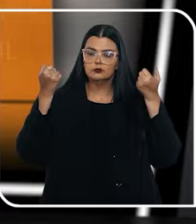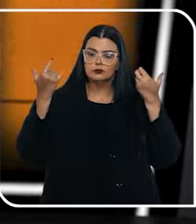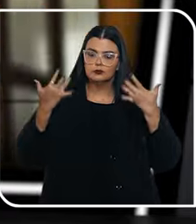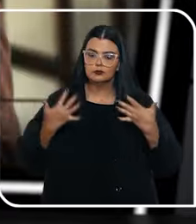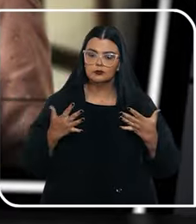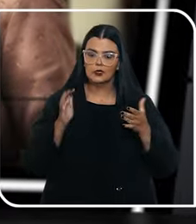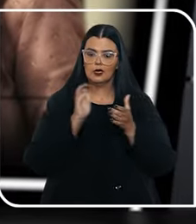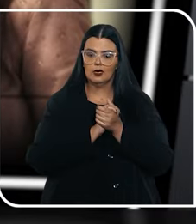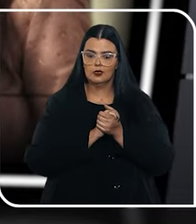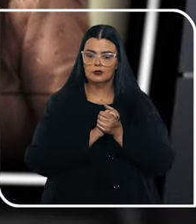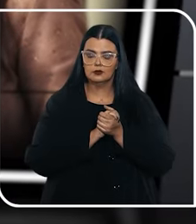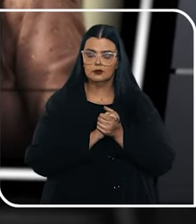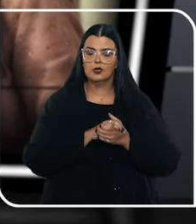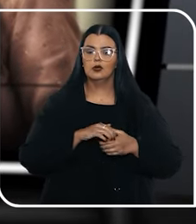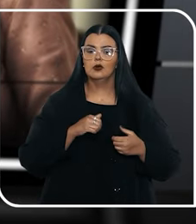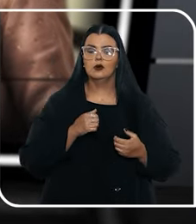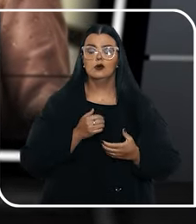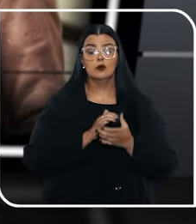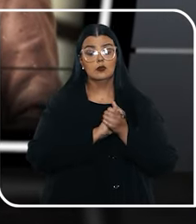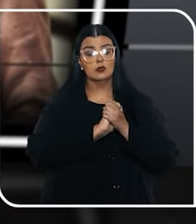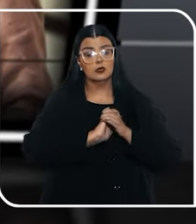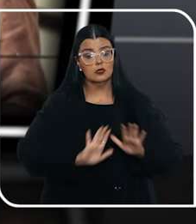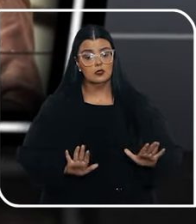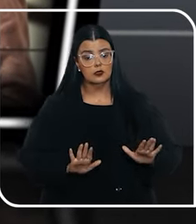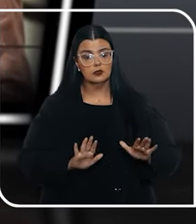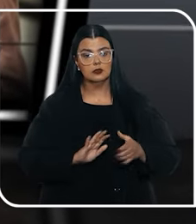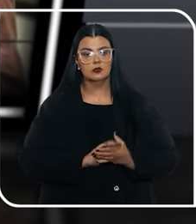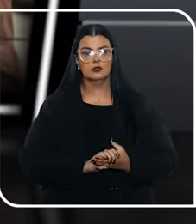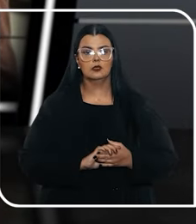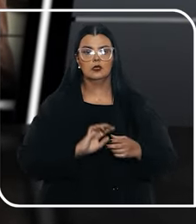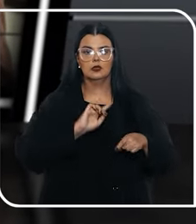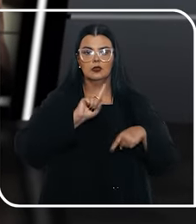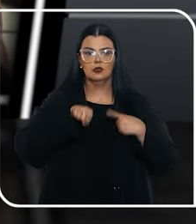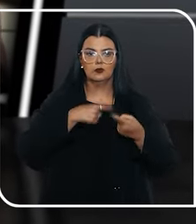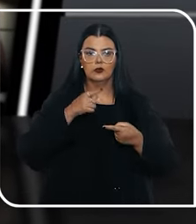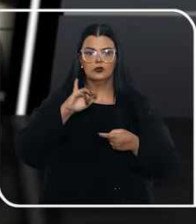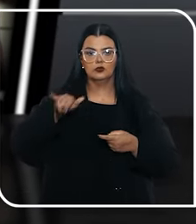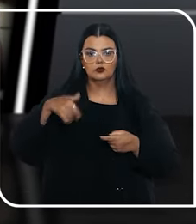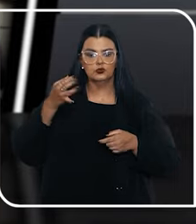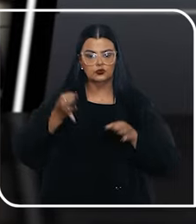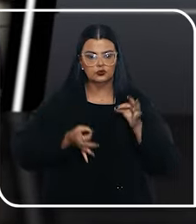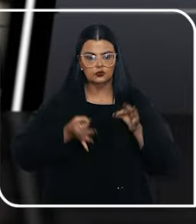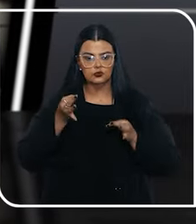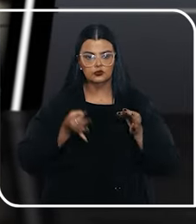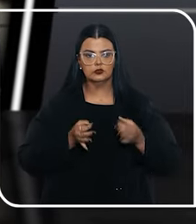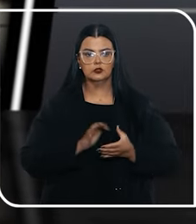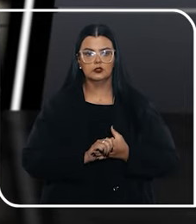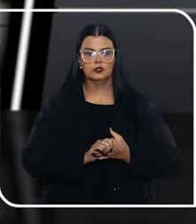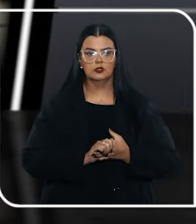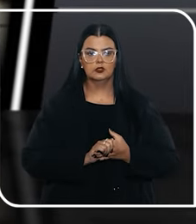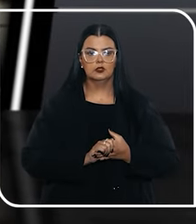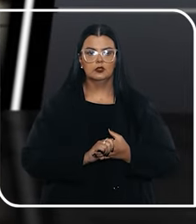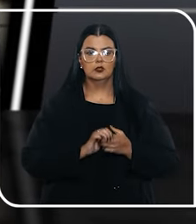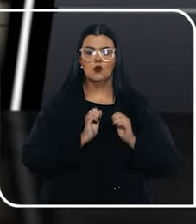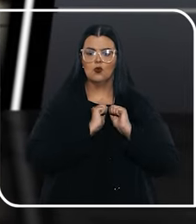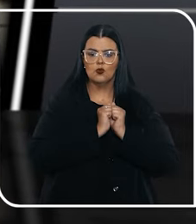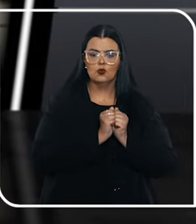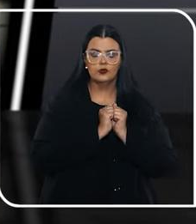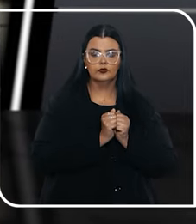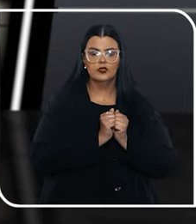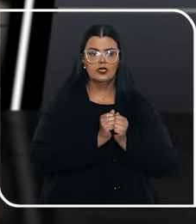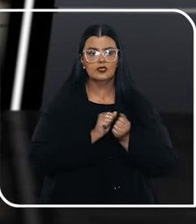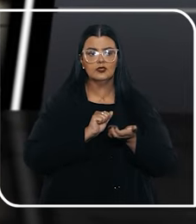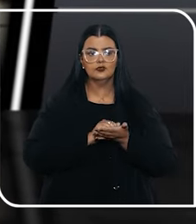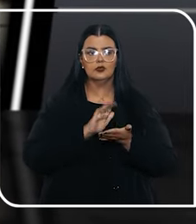contamos histórias de casais que decidiram pela separação e encontraram na justiça o último recurso para continuar convivendo